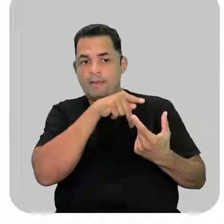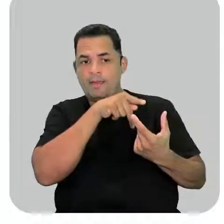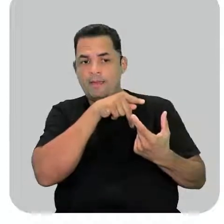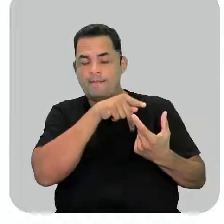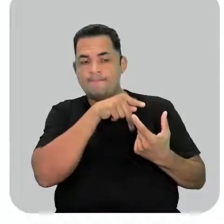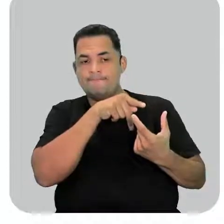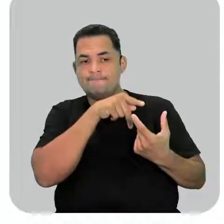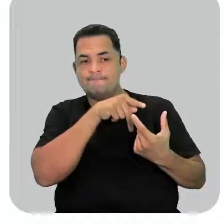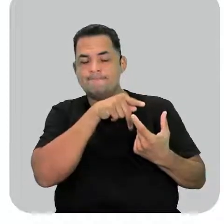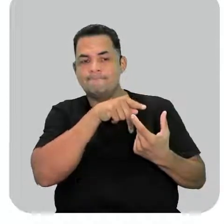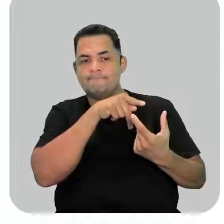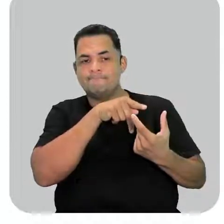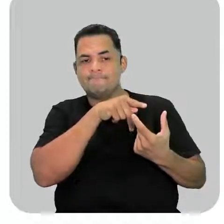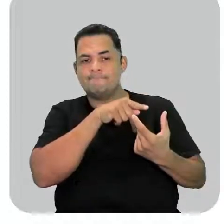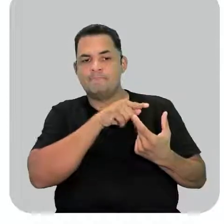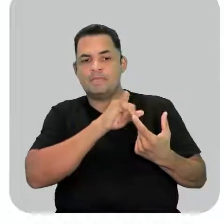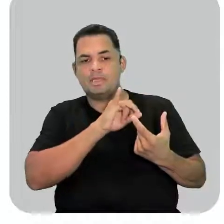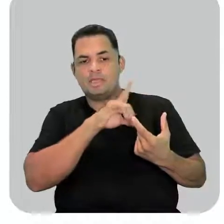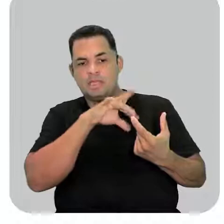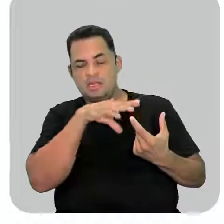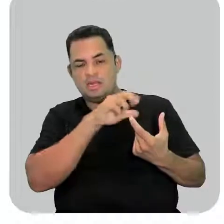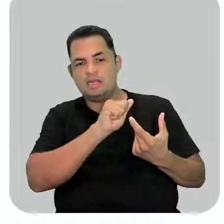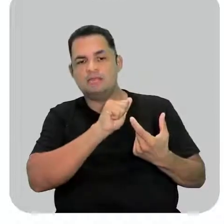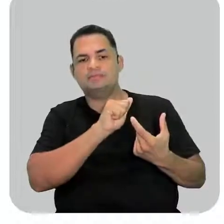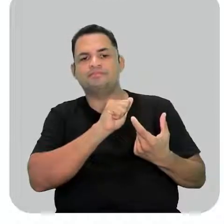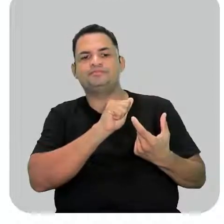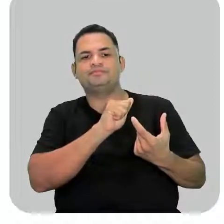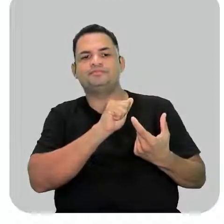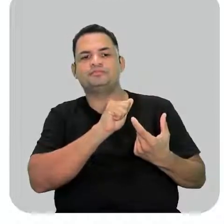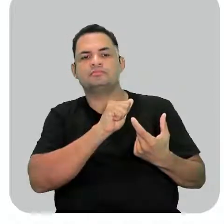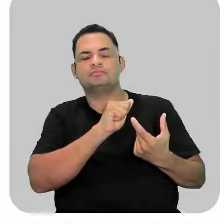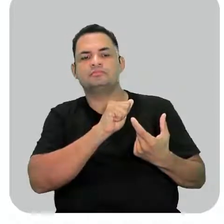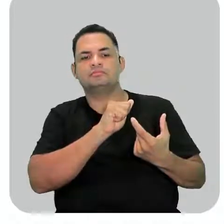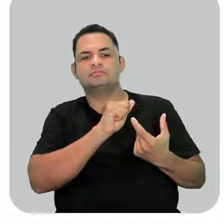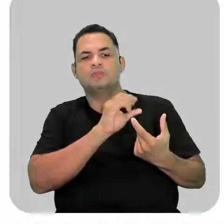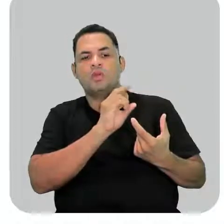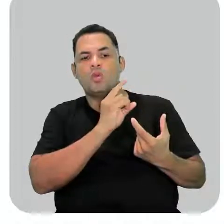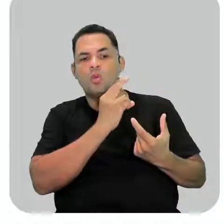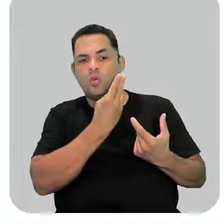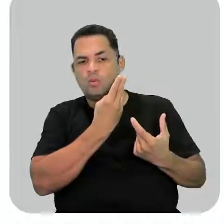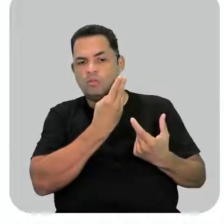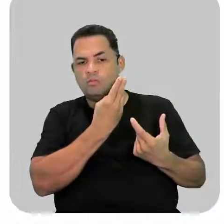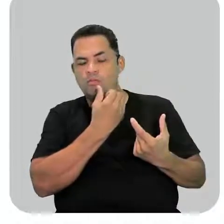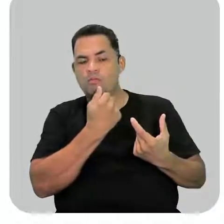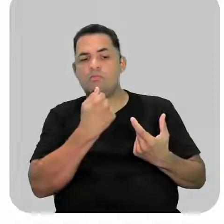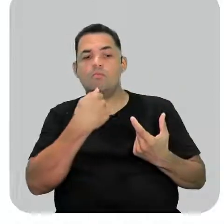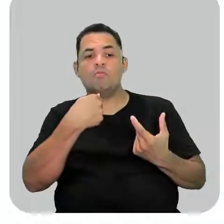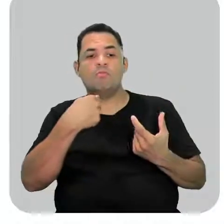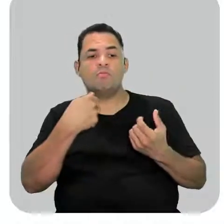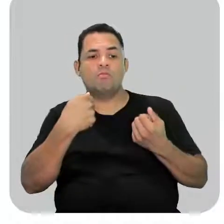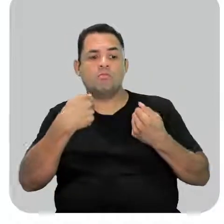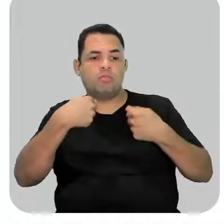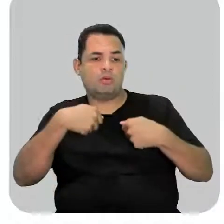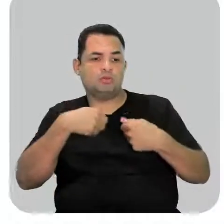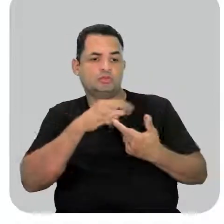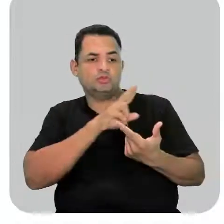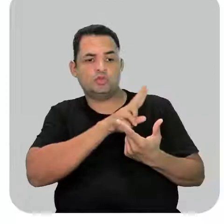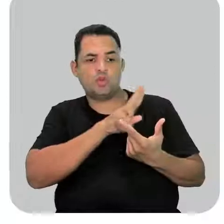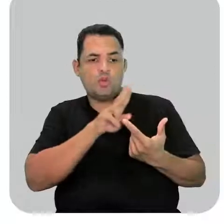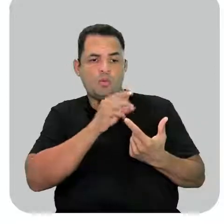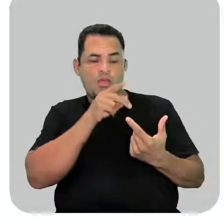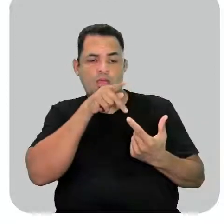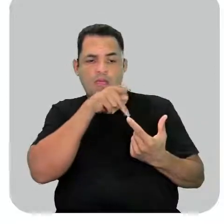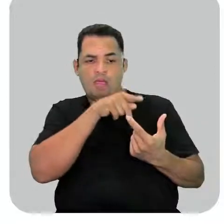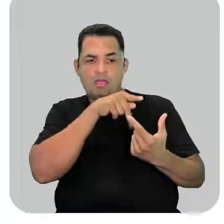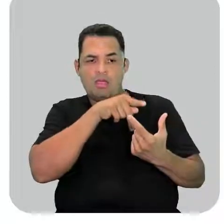ila, né? A terminação metil, etil. Ou nós podemos usar o nome do radical, que